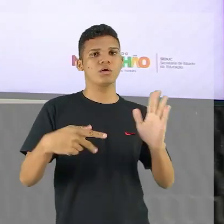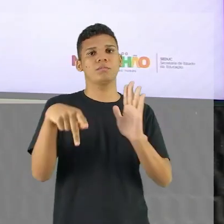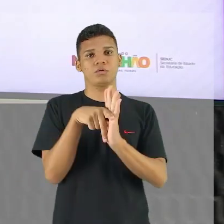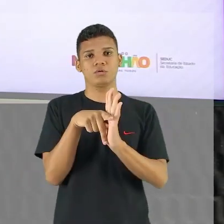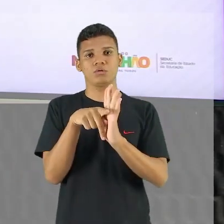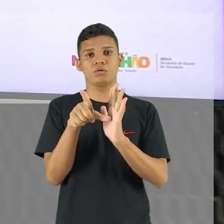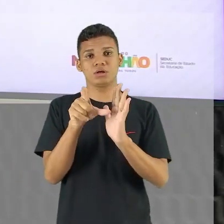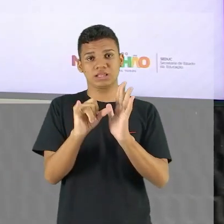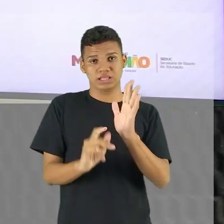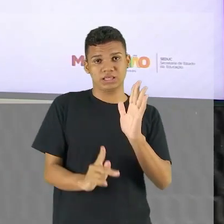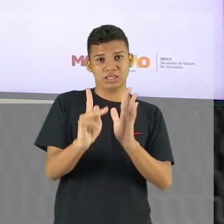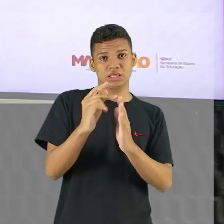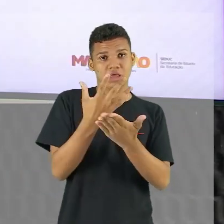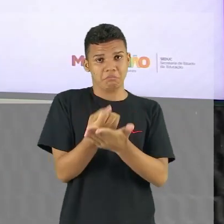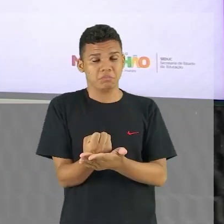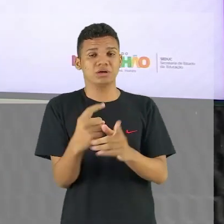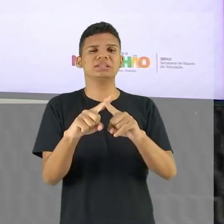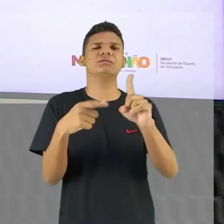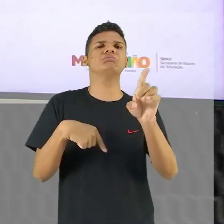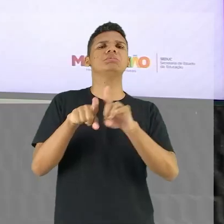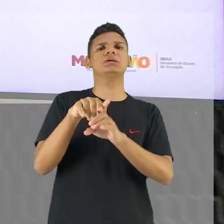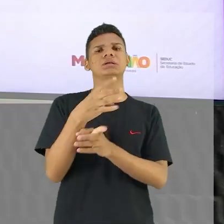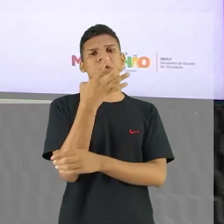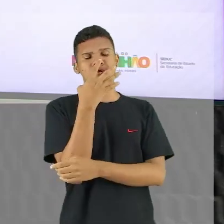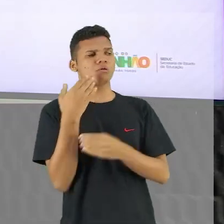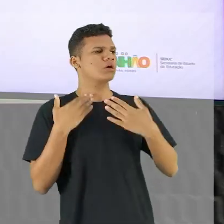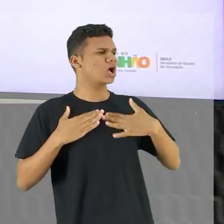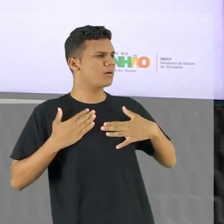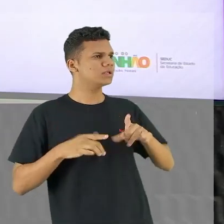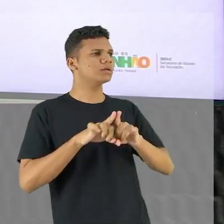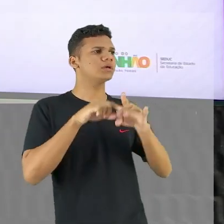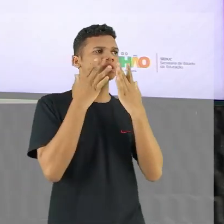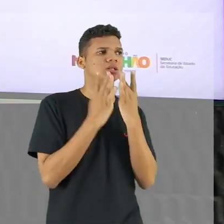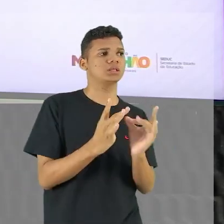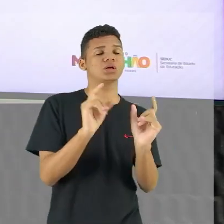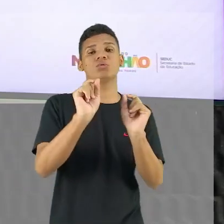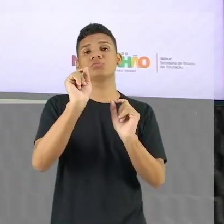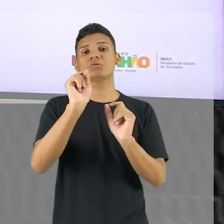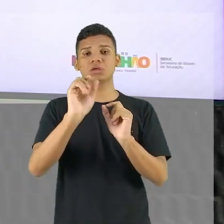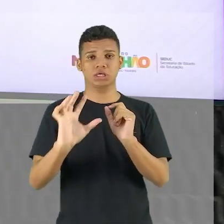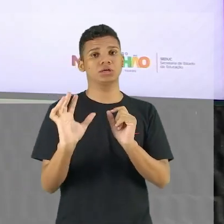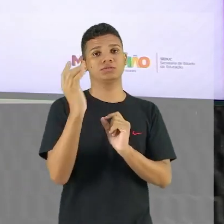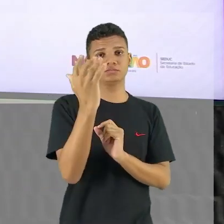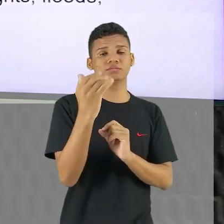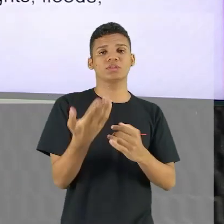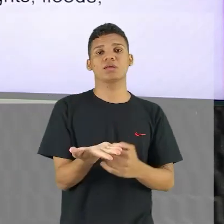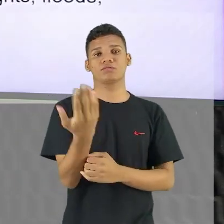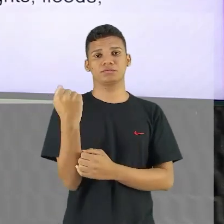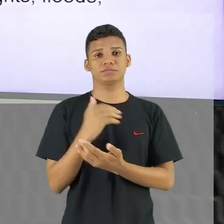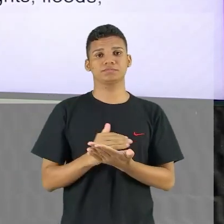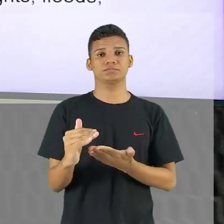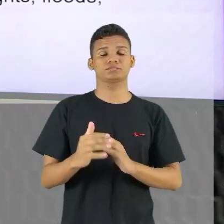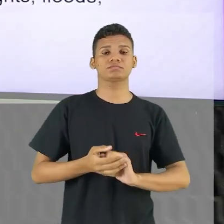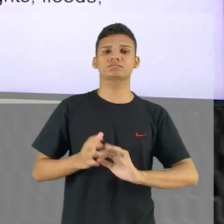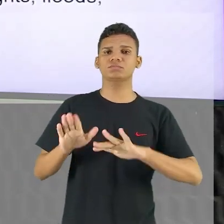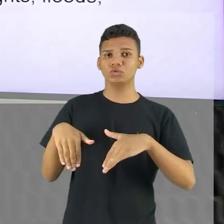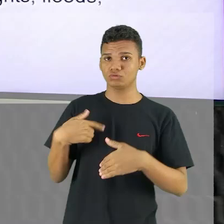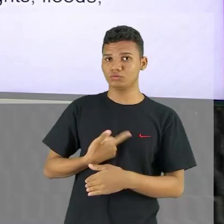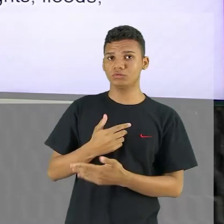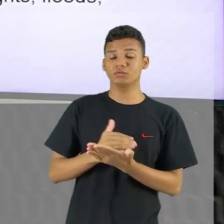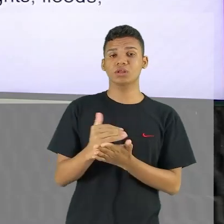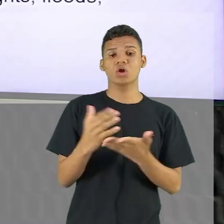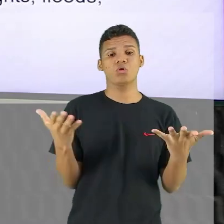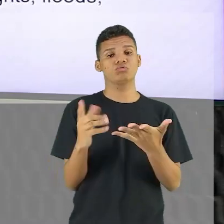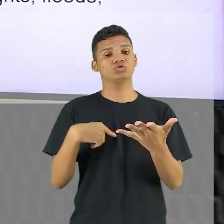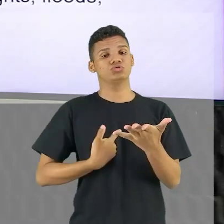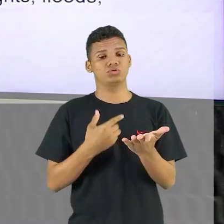que vocês podem analisar com mais calma, com mais atenção, essas questões. Bom? Então, vamos lá. Para a gente começar, hoje nós